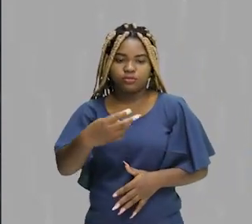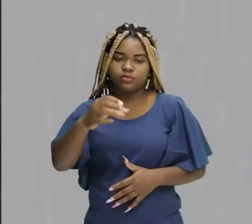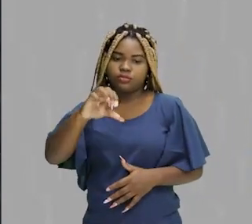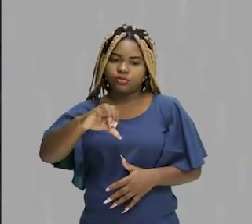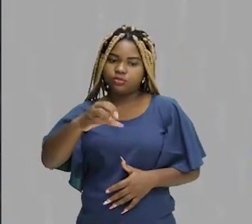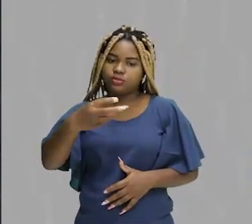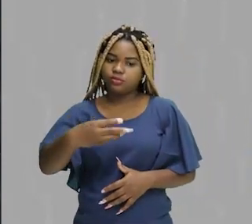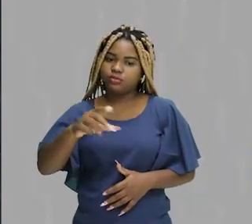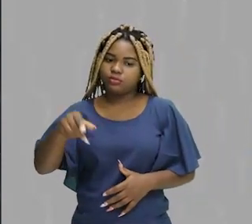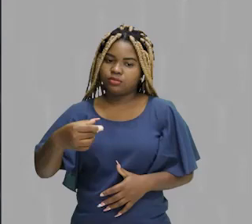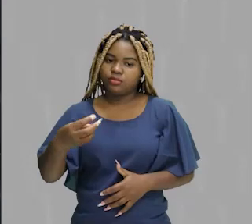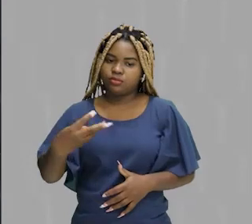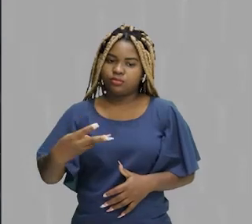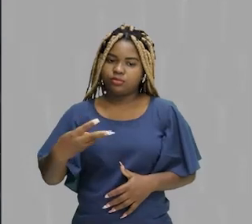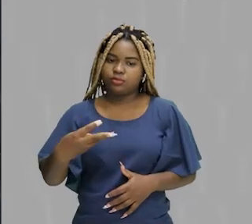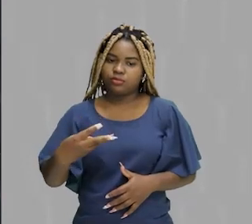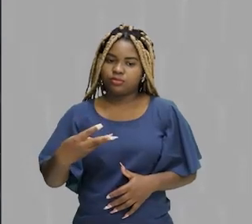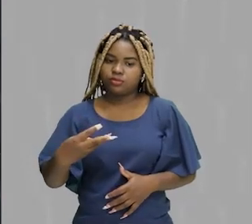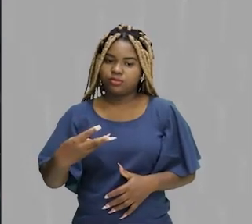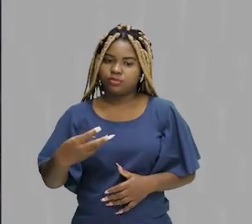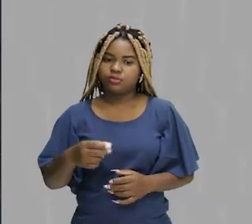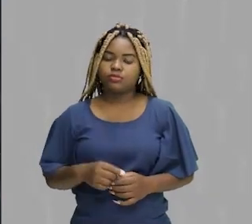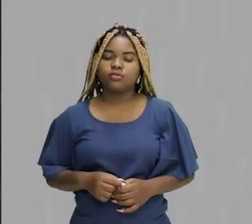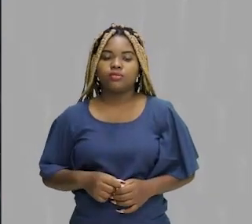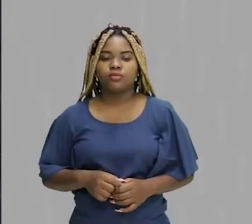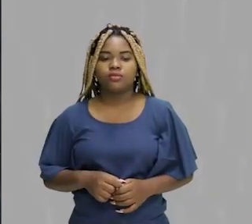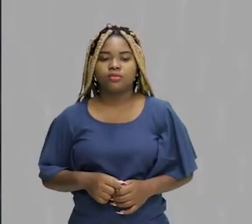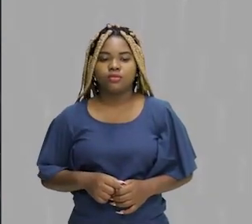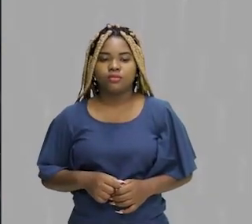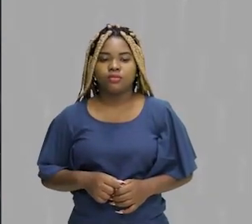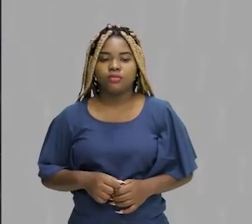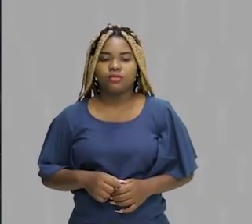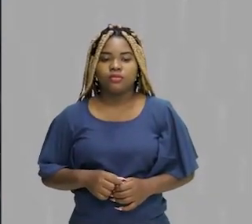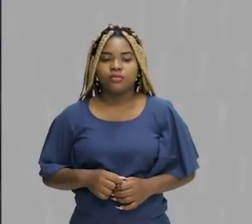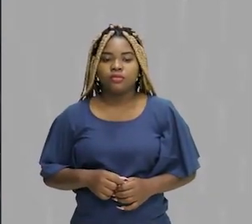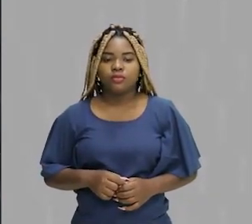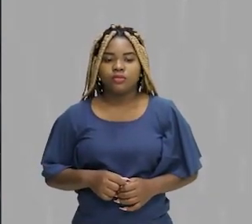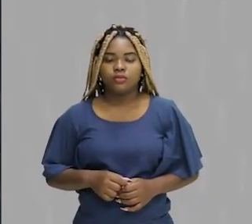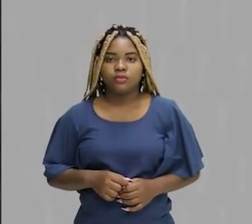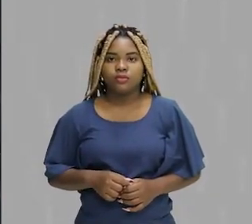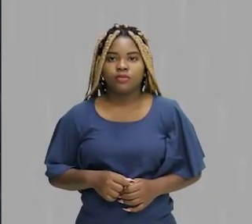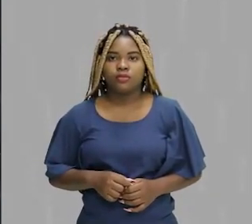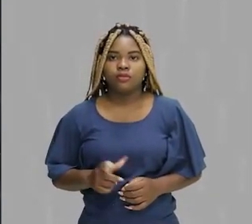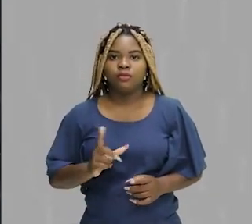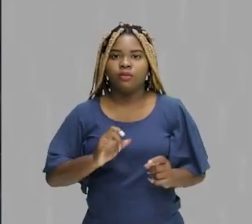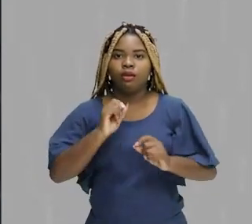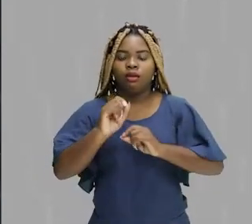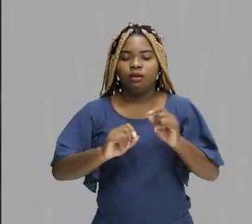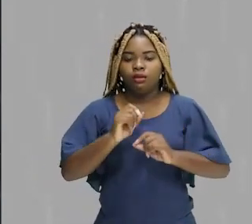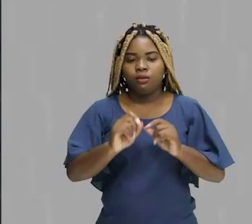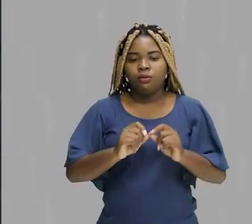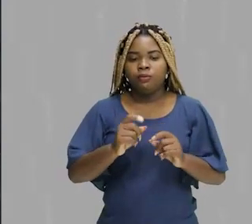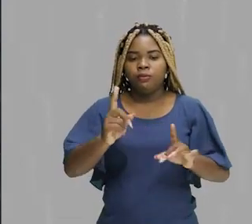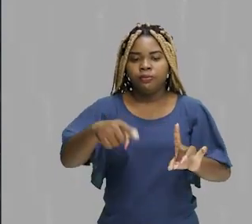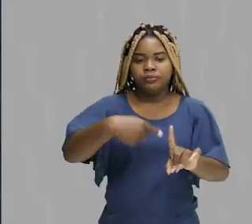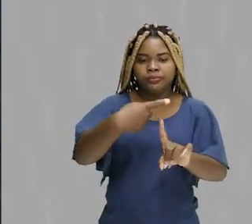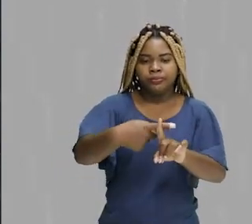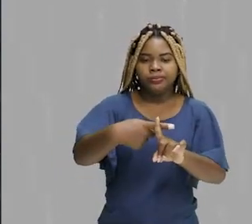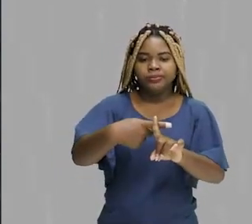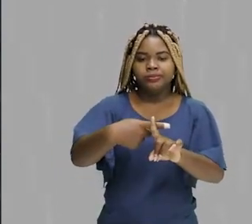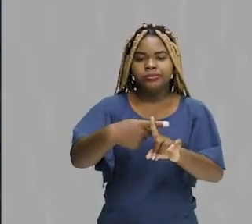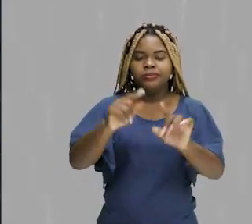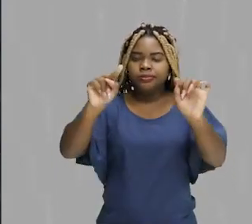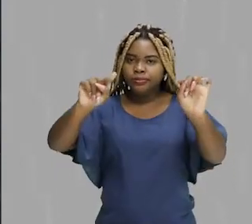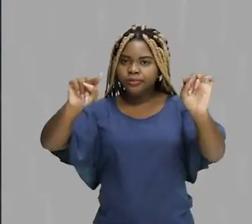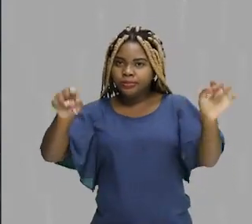393,3. Isso multiplicado por 2, porque eu tenho 2 mols de CO2. Mais, aí coloquei entre